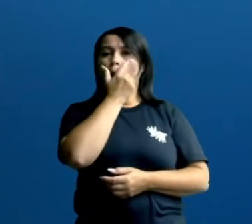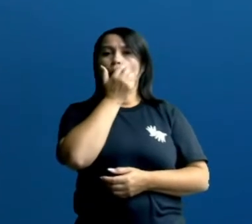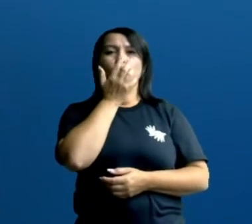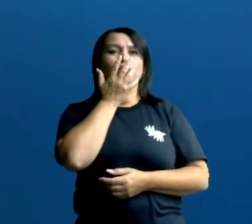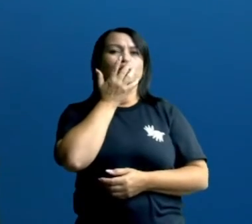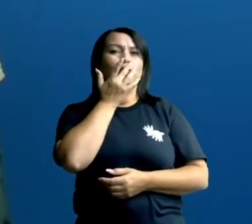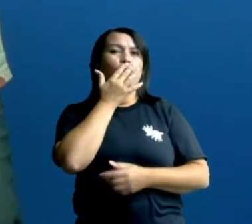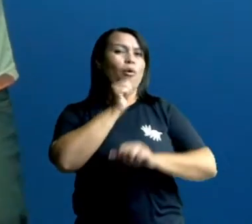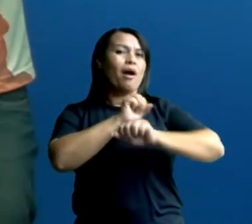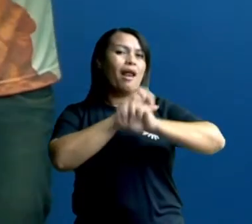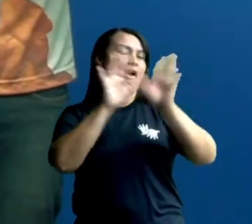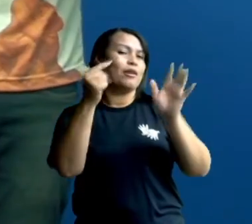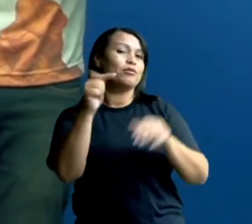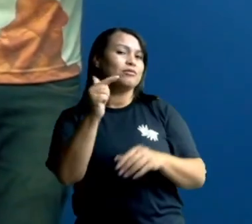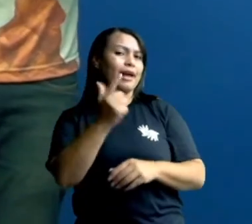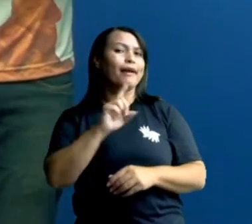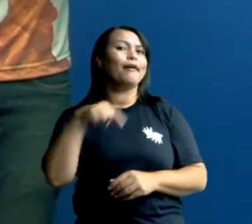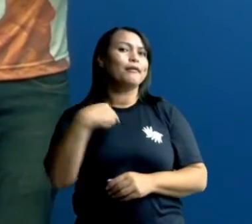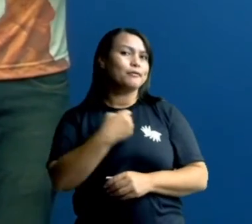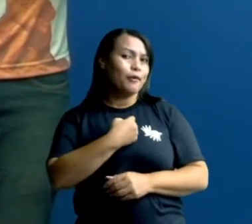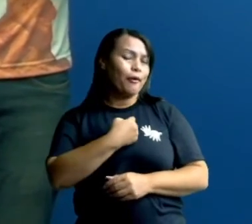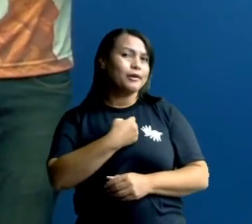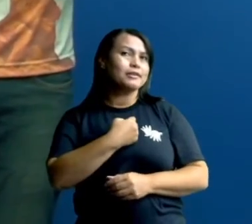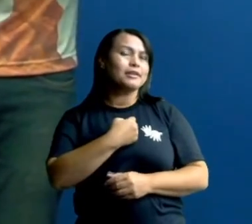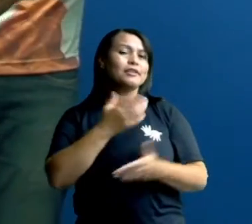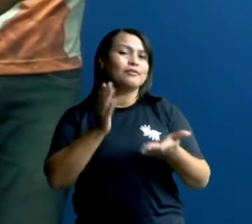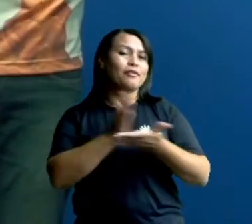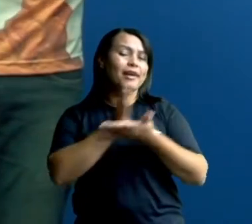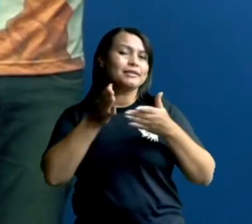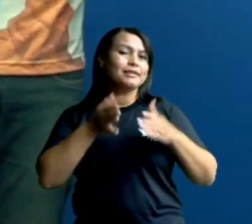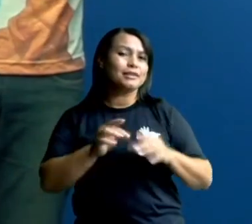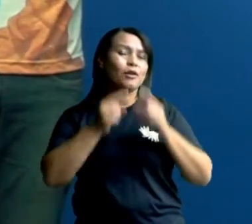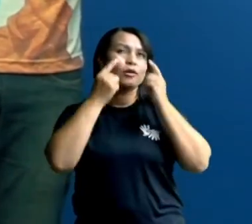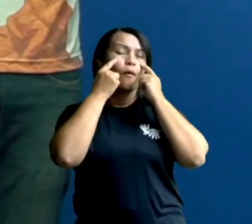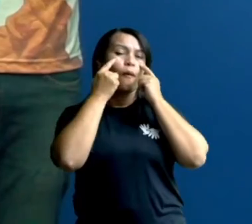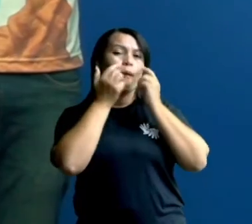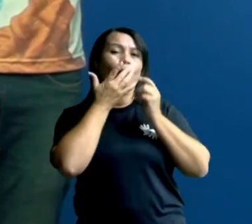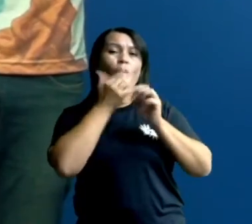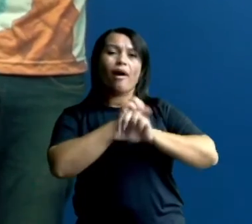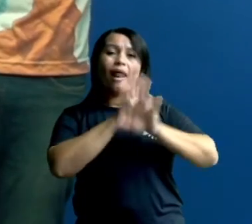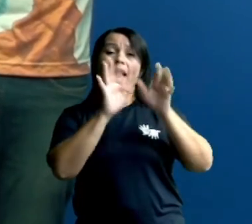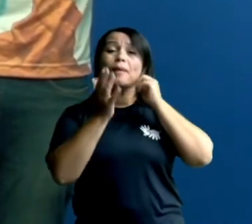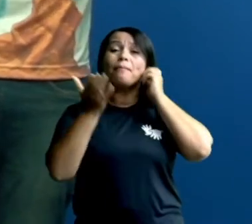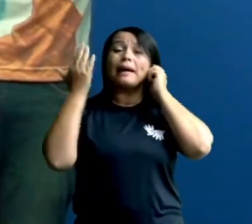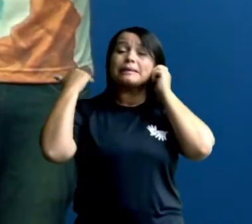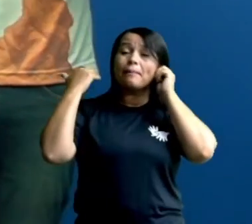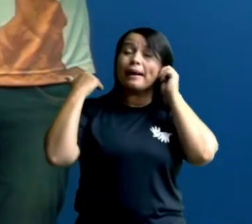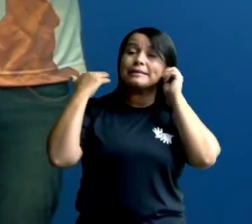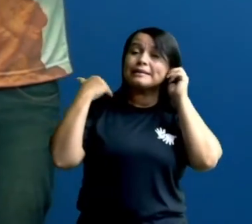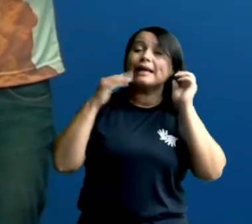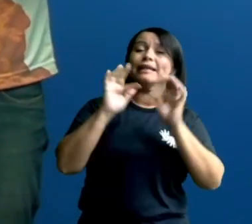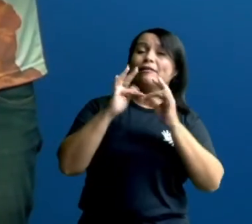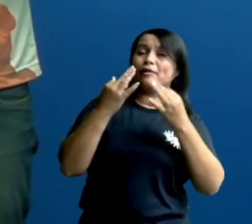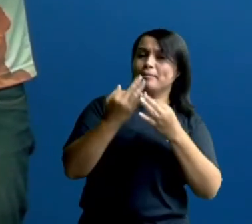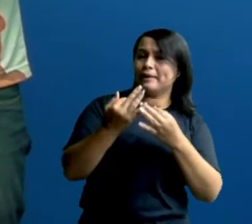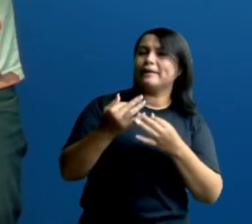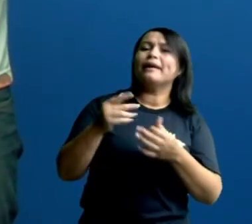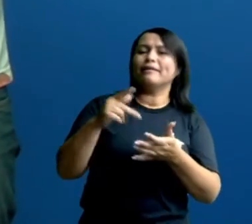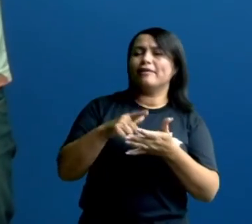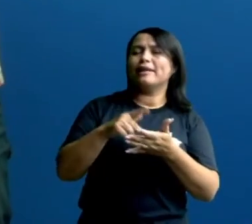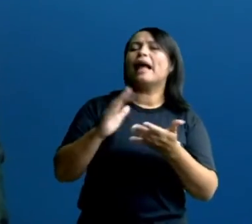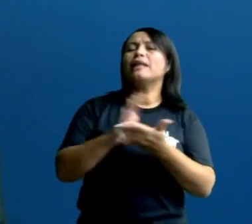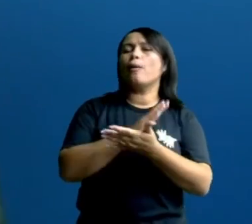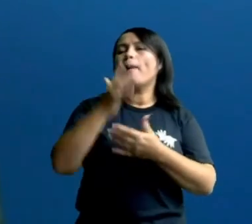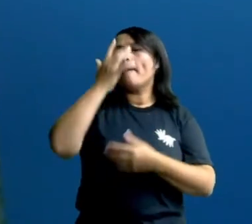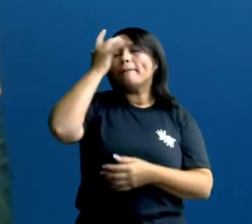olhos claros e a gente nasce com os olhos claros. Se a gente for olhar lá os nossos antepassados, muito provavelmente